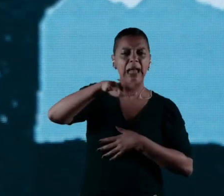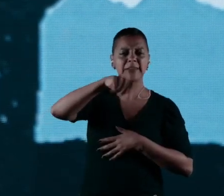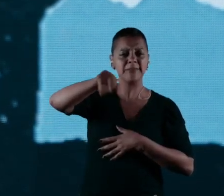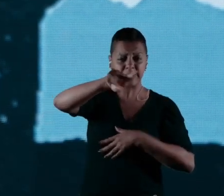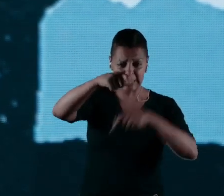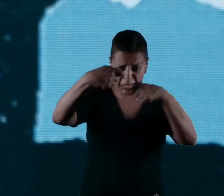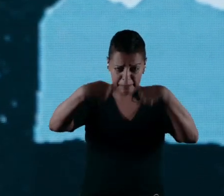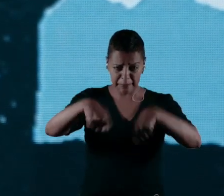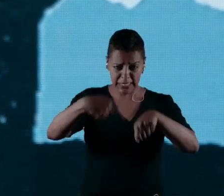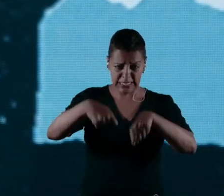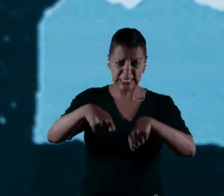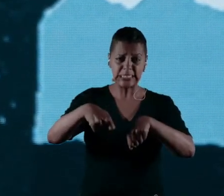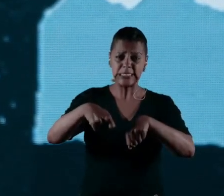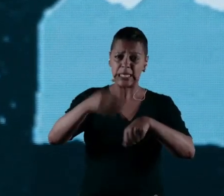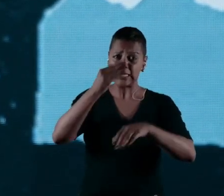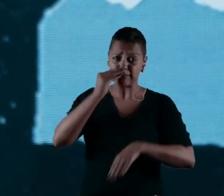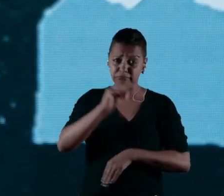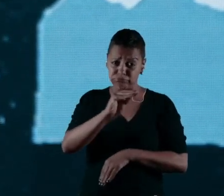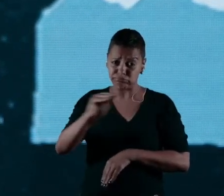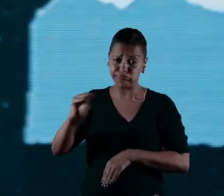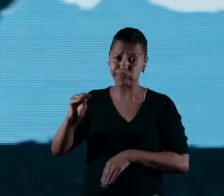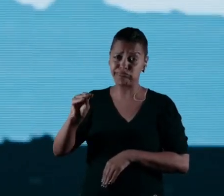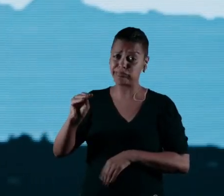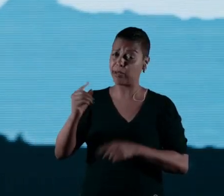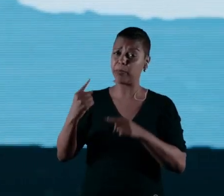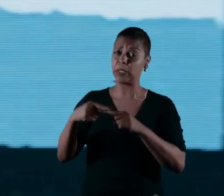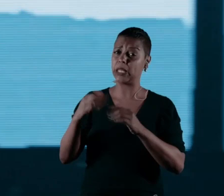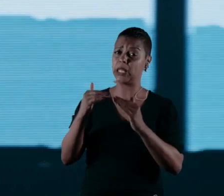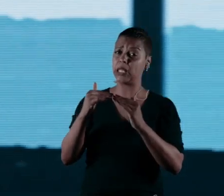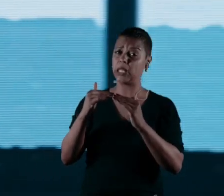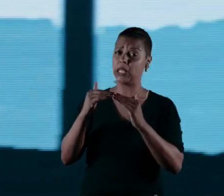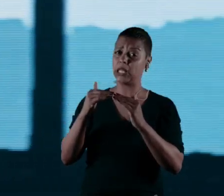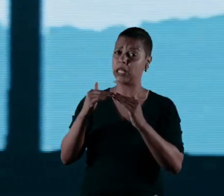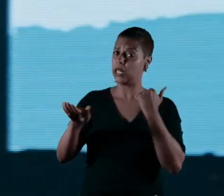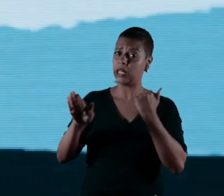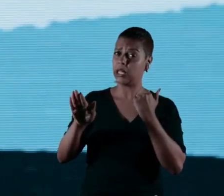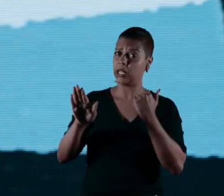porque não coaduna com a verdade de Deus,